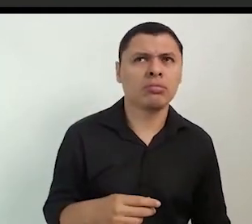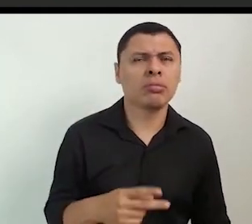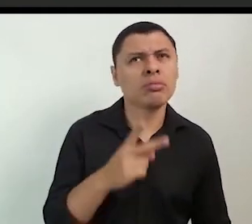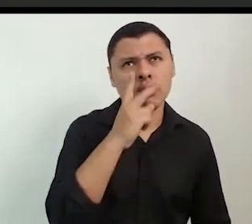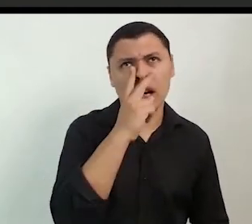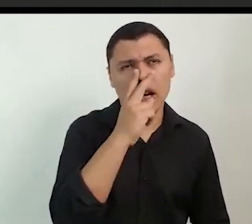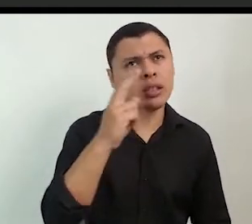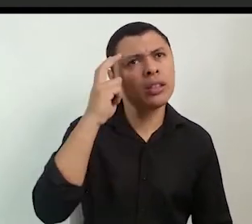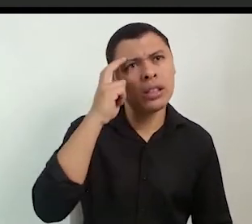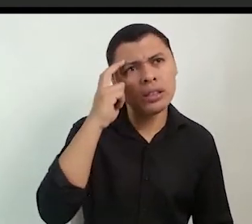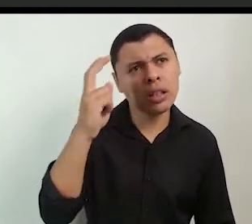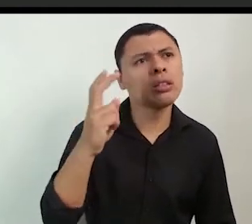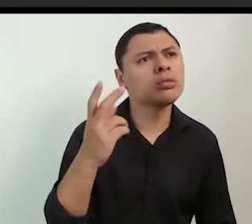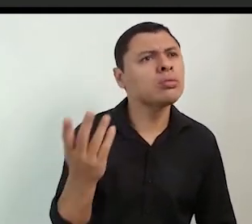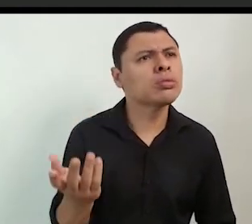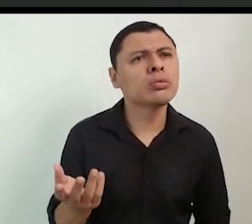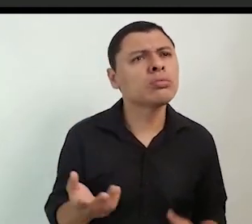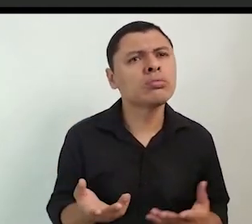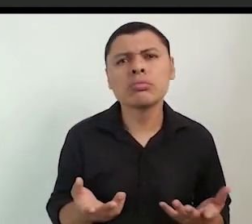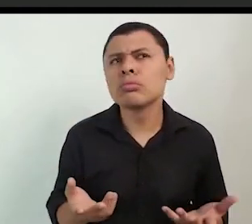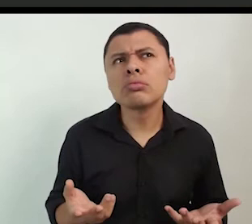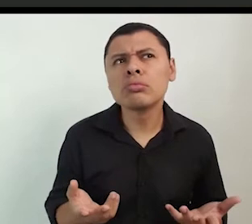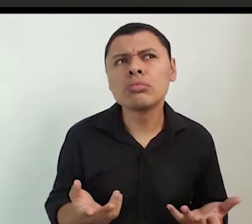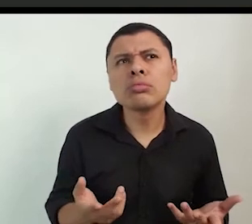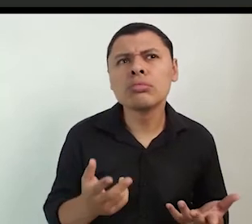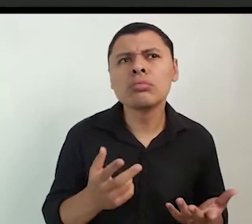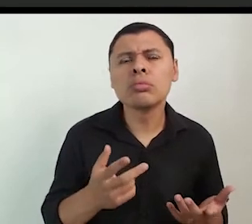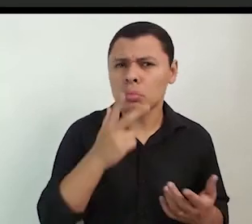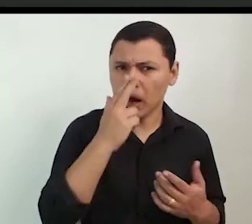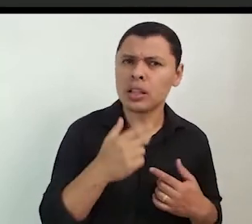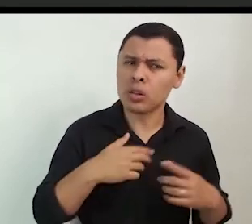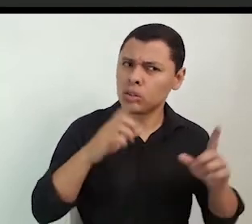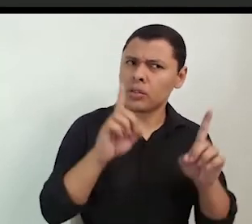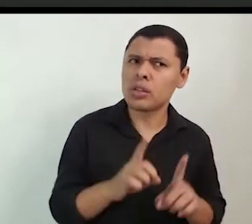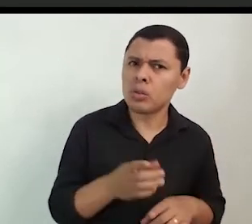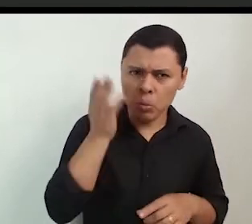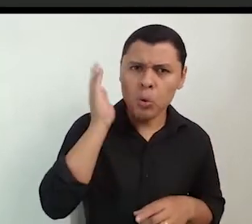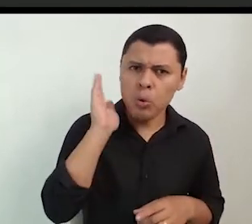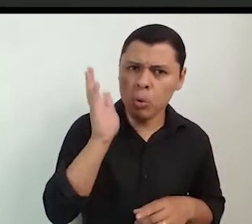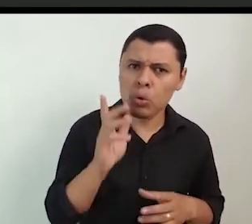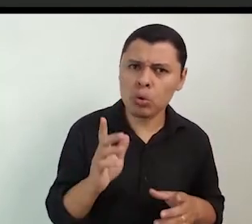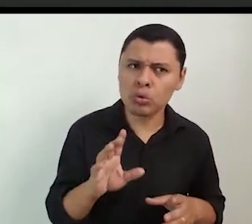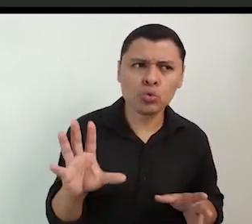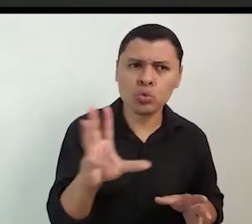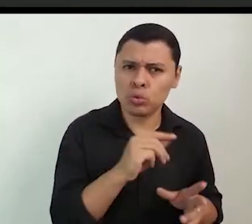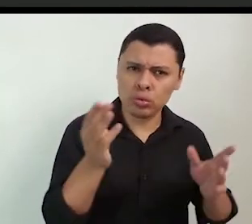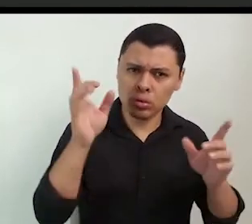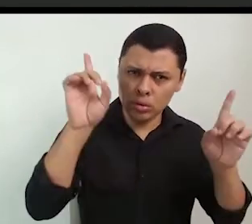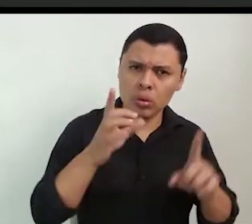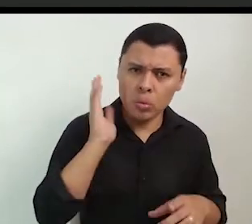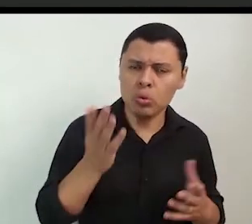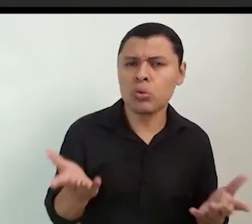uma questão de, como se estivesse elogiando, mas isso não é um elogio, gente, isso é realmente